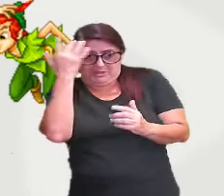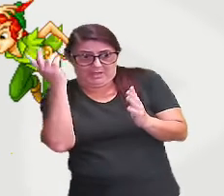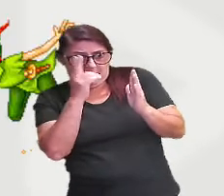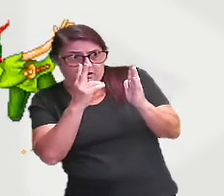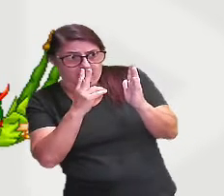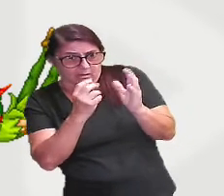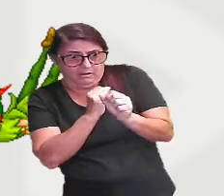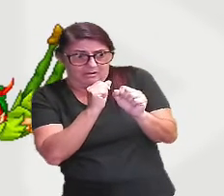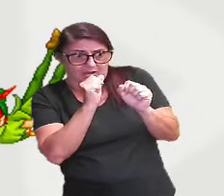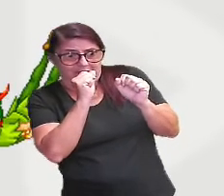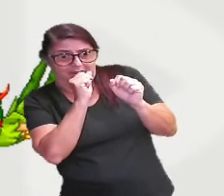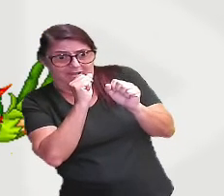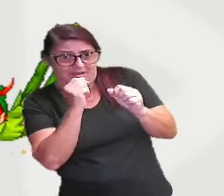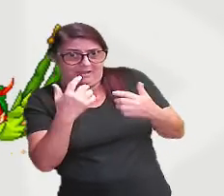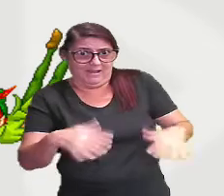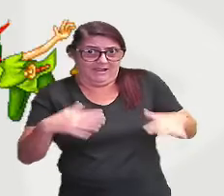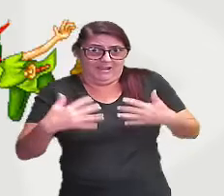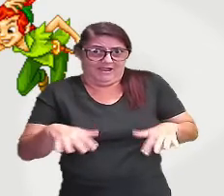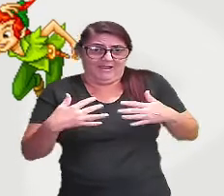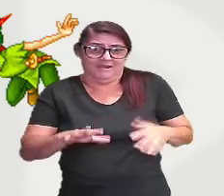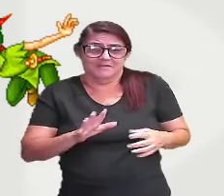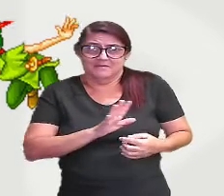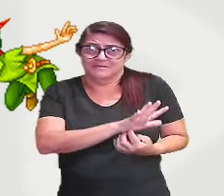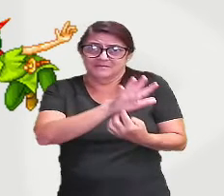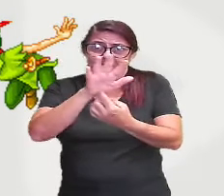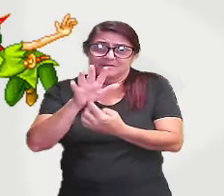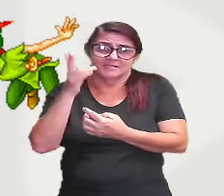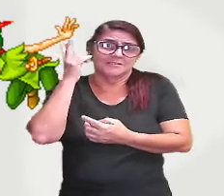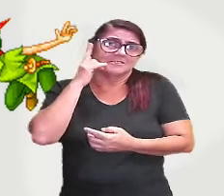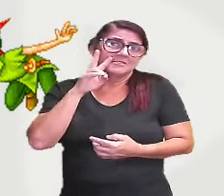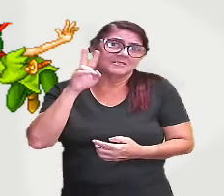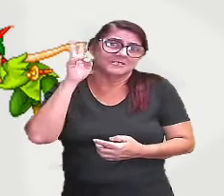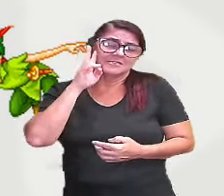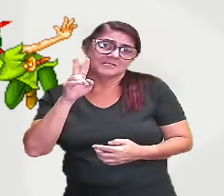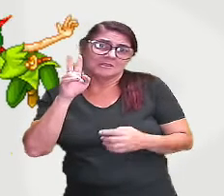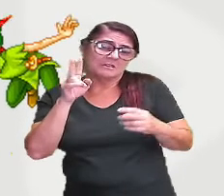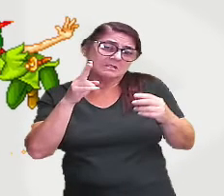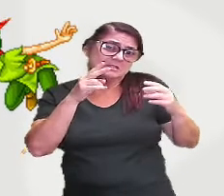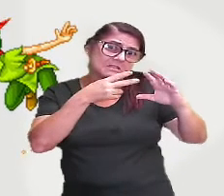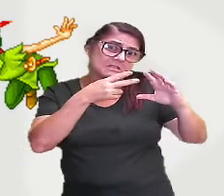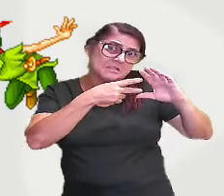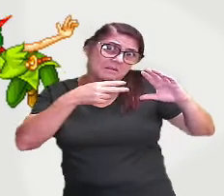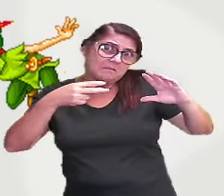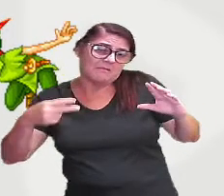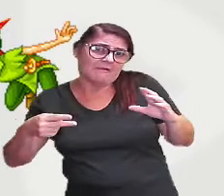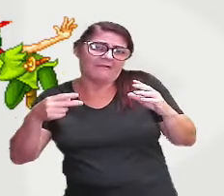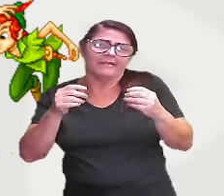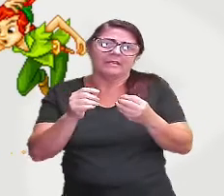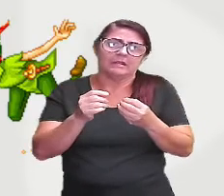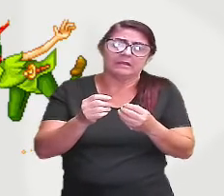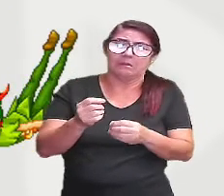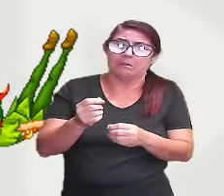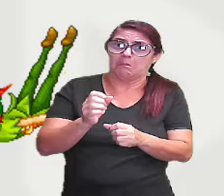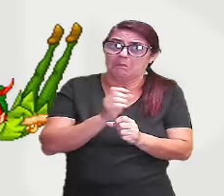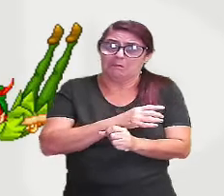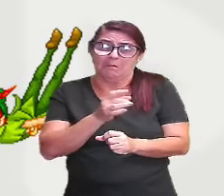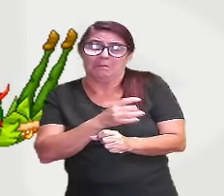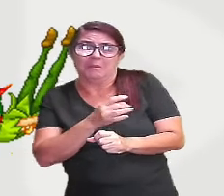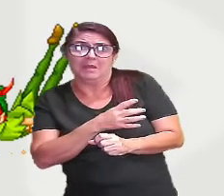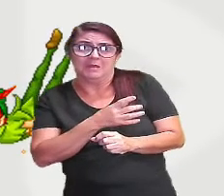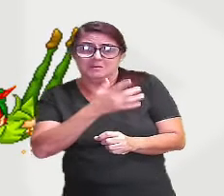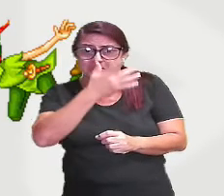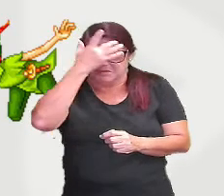tá? Nesse sentido, apresenta histórias vinculadas às temáticas mais aterrorizantes para os